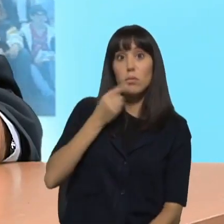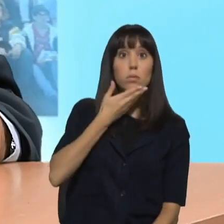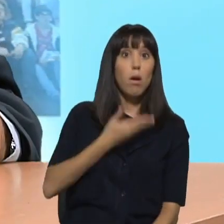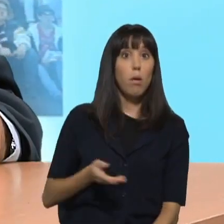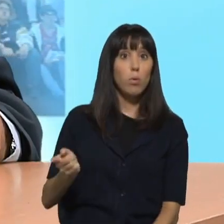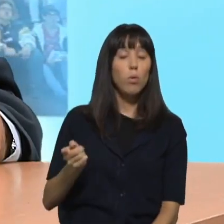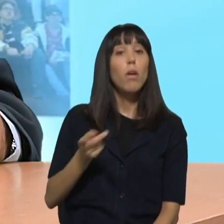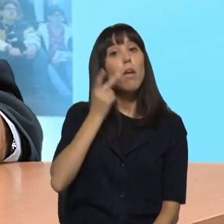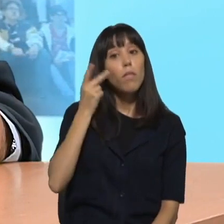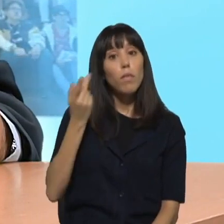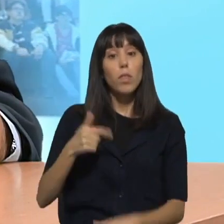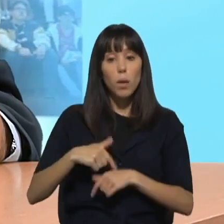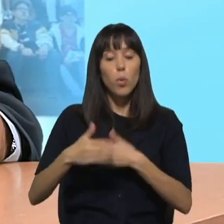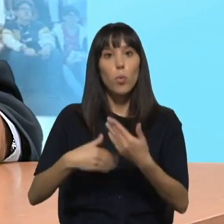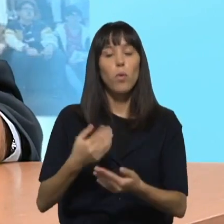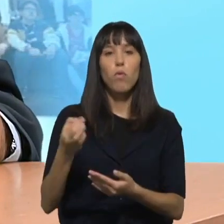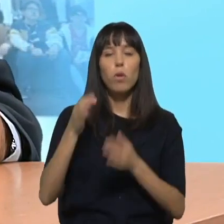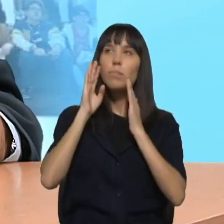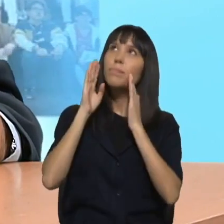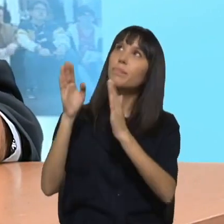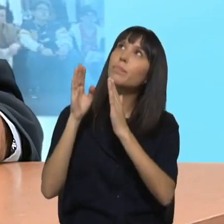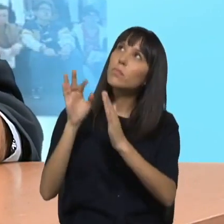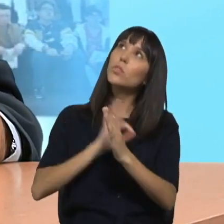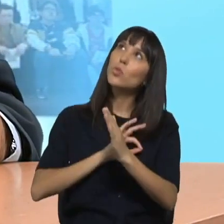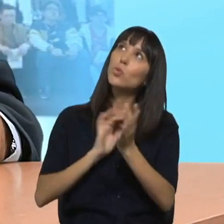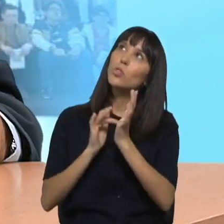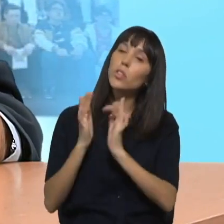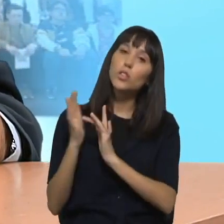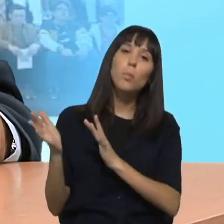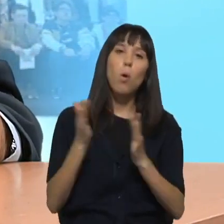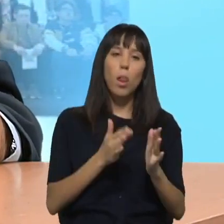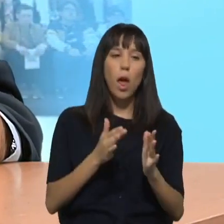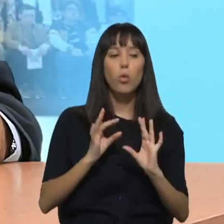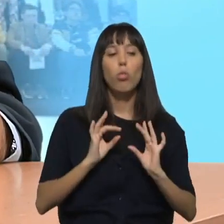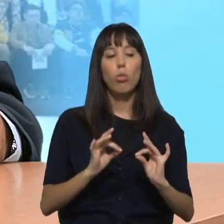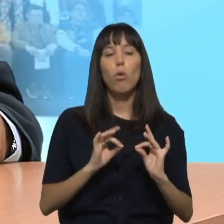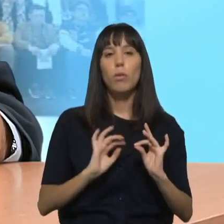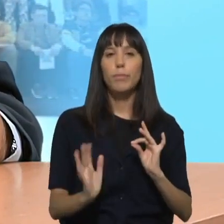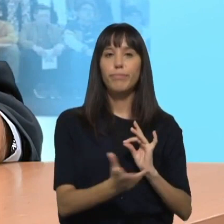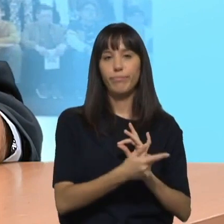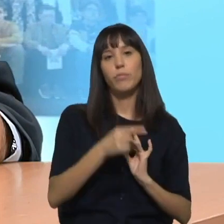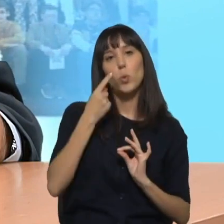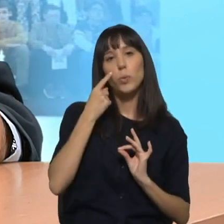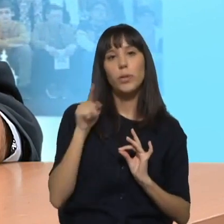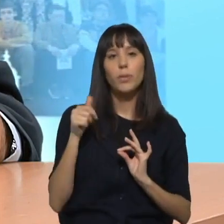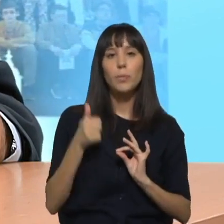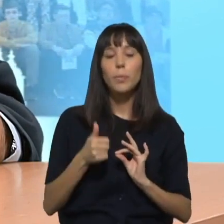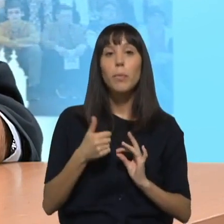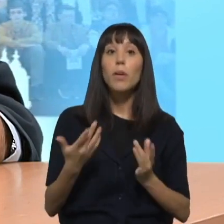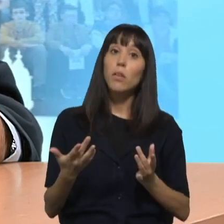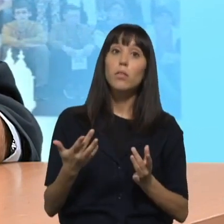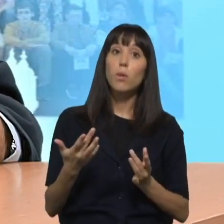nestes tempos todos, com o seu olhar fixo em Jesus Cristo, mas ao mesmo tempo com os pés nesta terra e, portanto, de maneira que o que Jesus Cristo tem a dizer